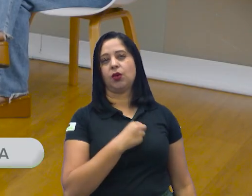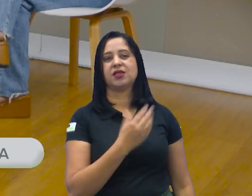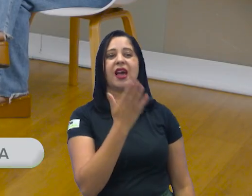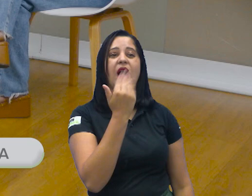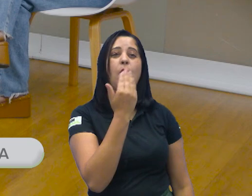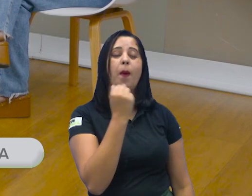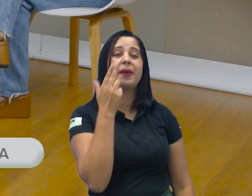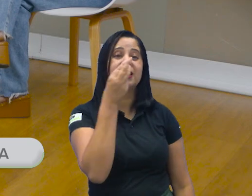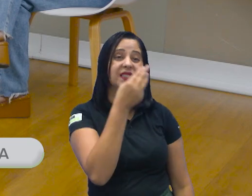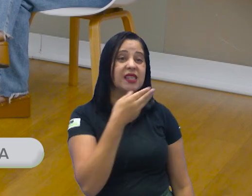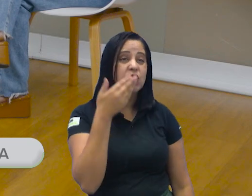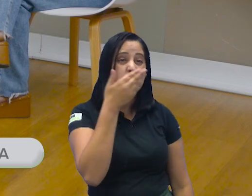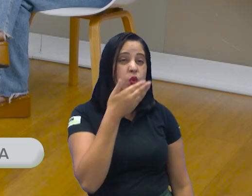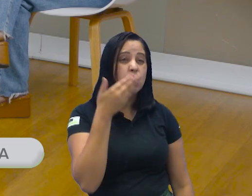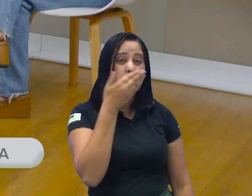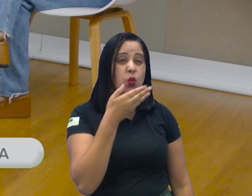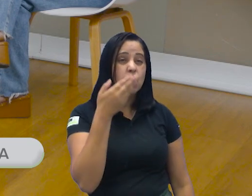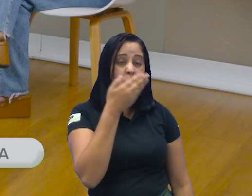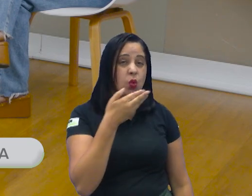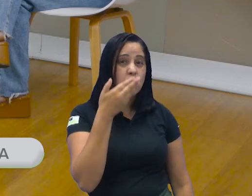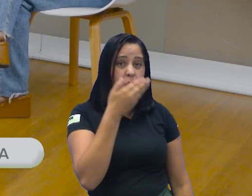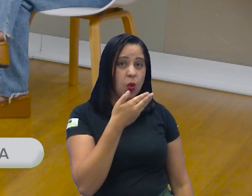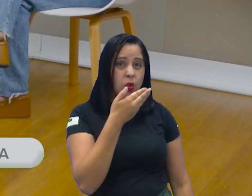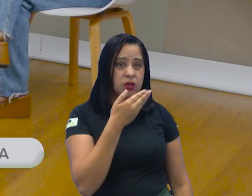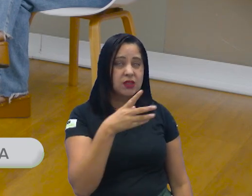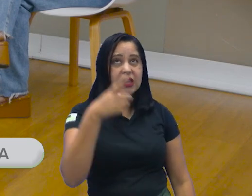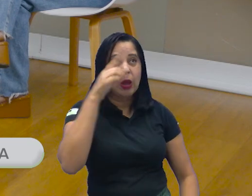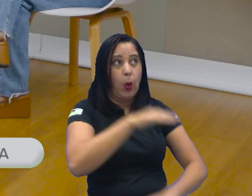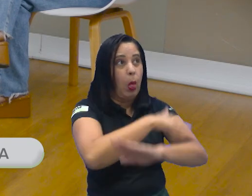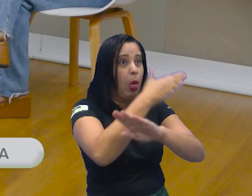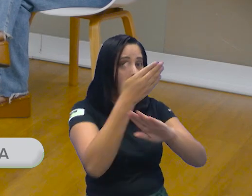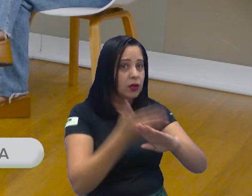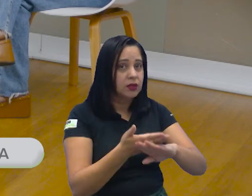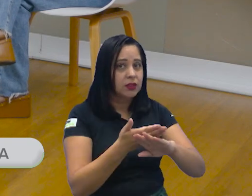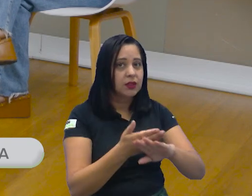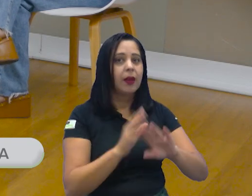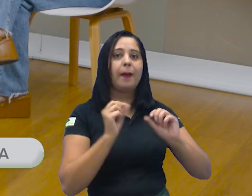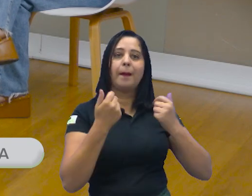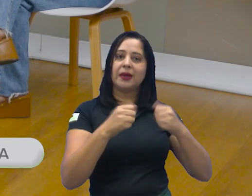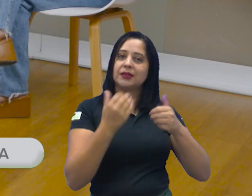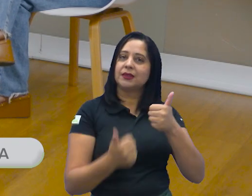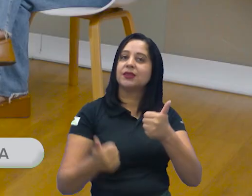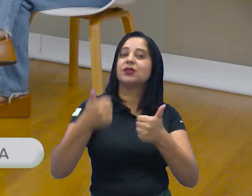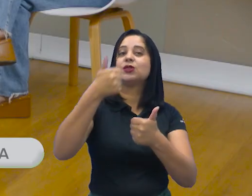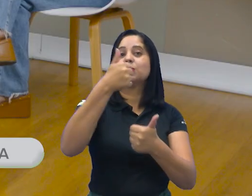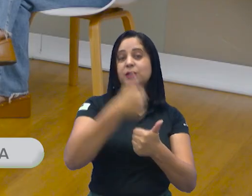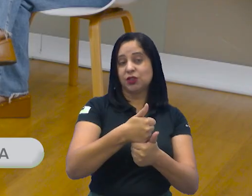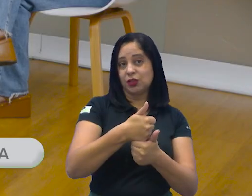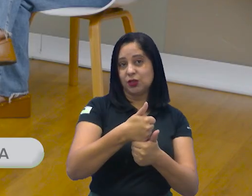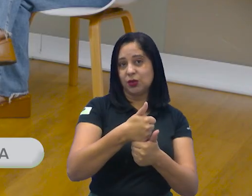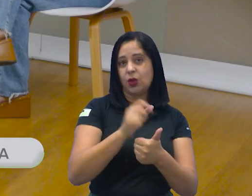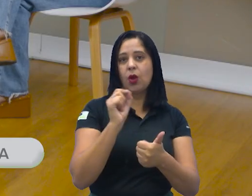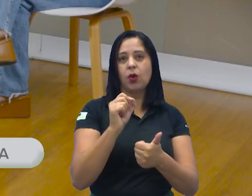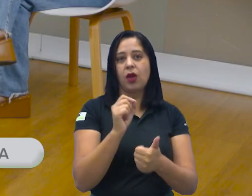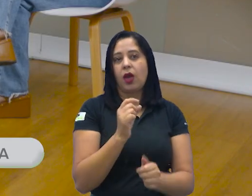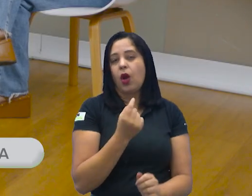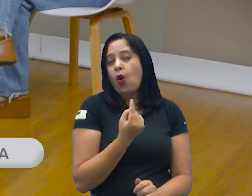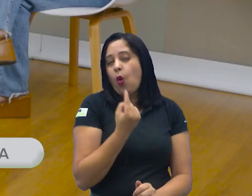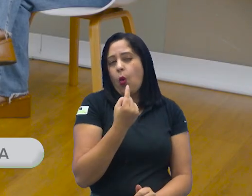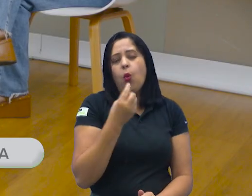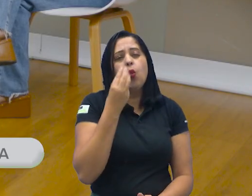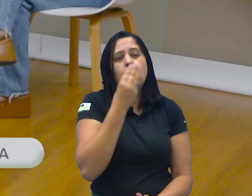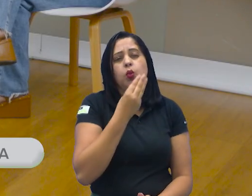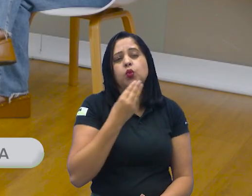em grandes quantidades em um único dia. Aí você sugere a gente inserir aí um docinho na alimentação de